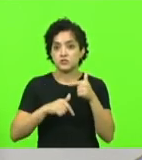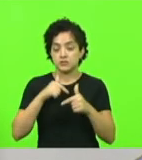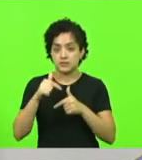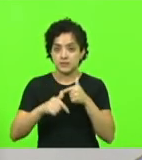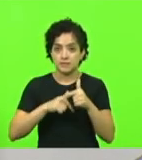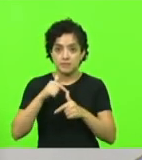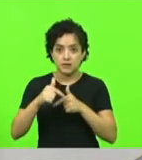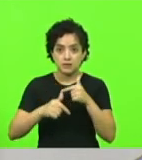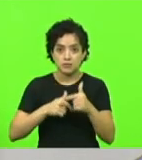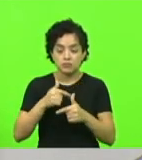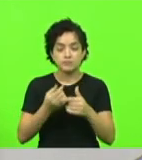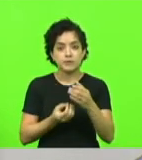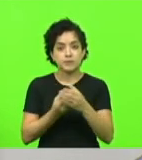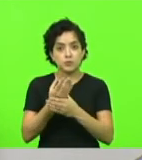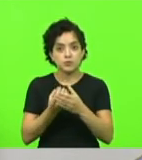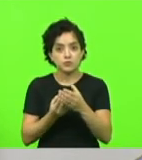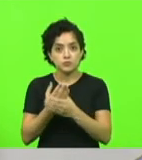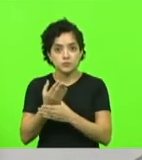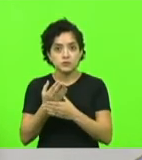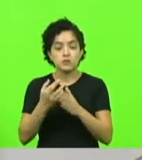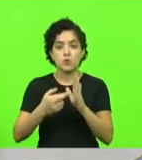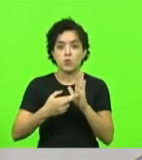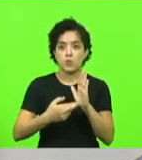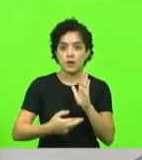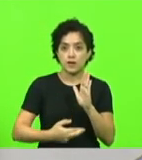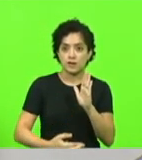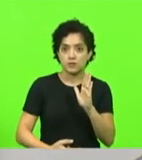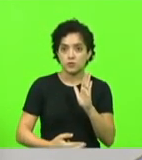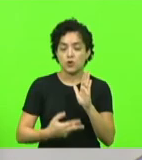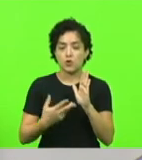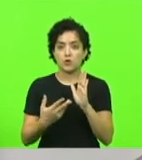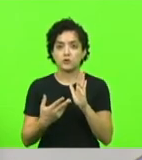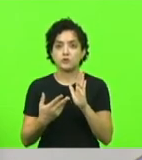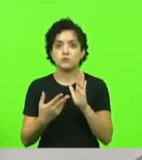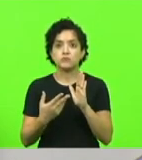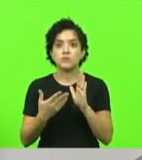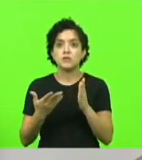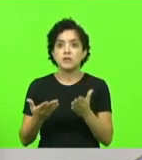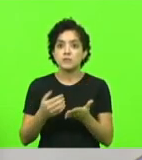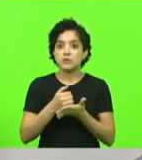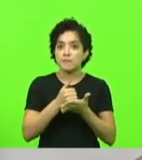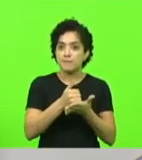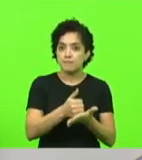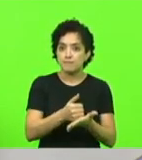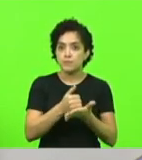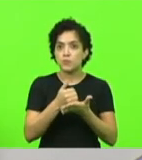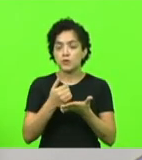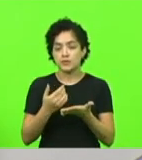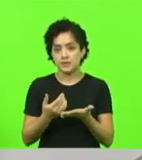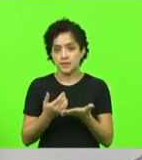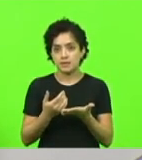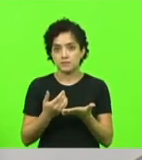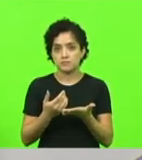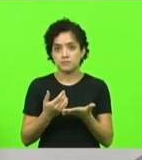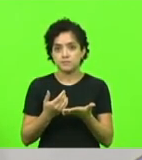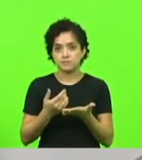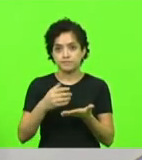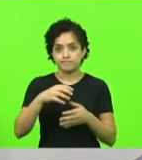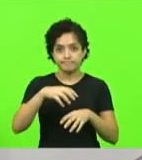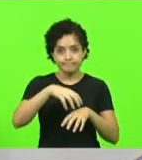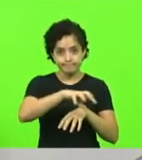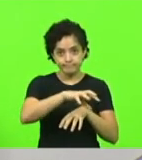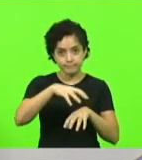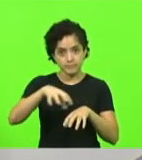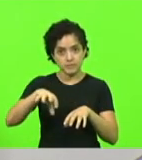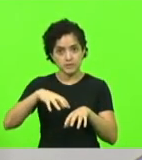para produzir um relatório que pudesse subsidiar o governo com relação à descompactação